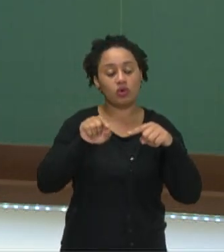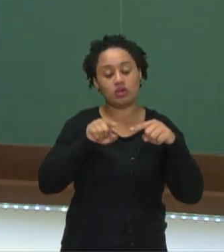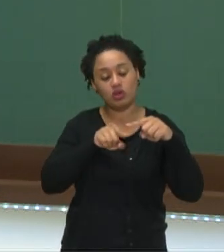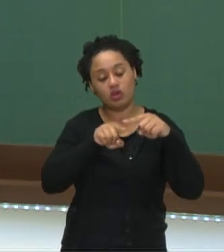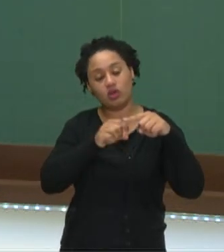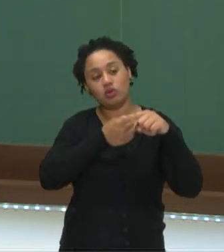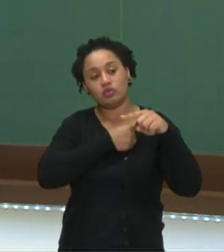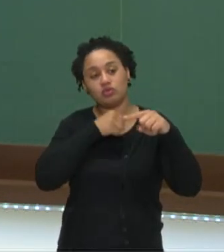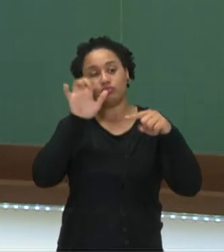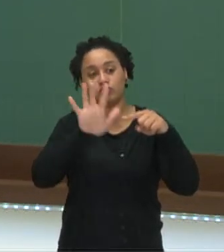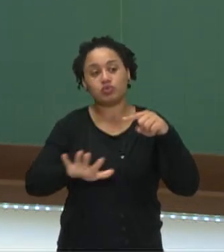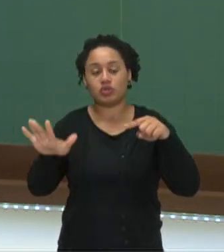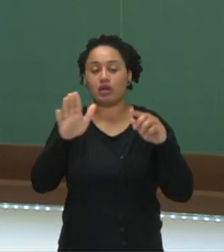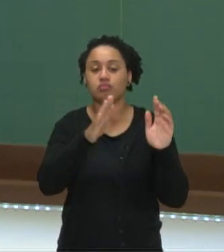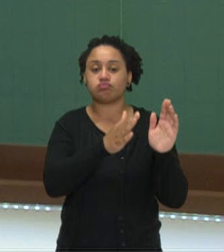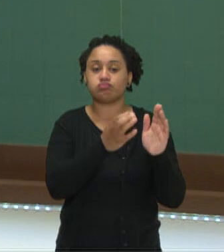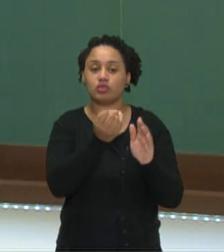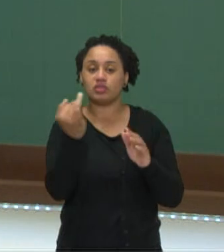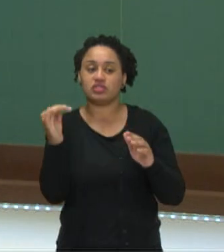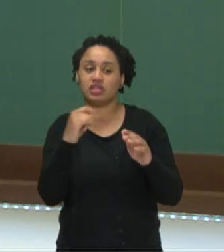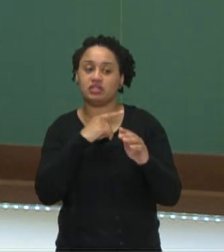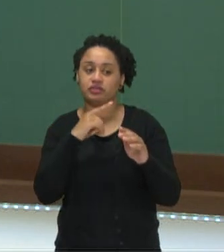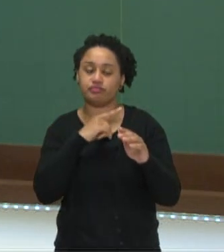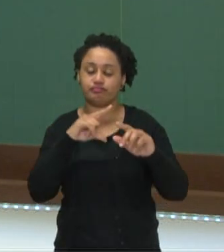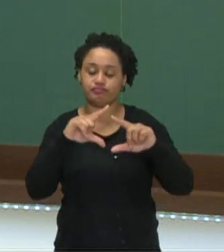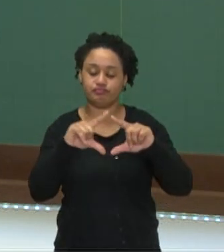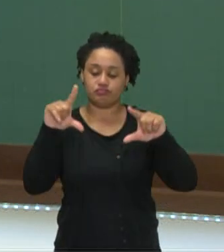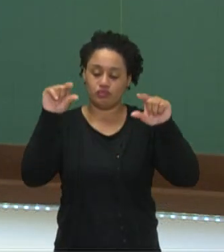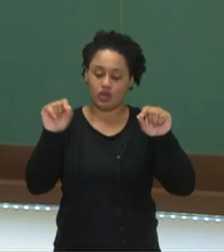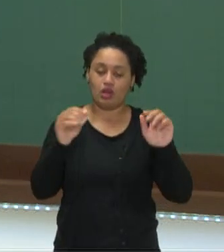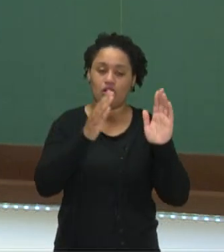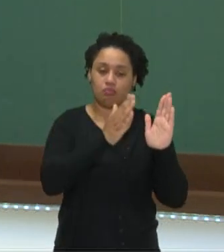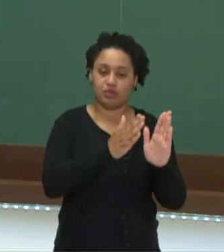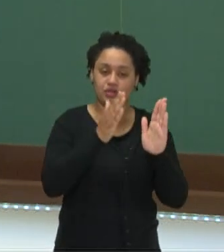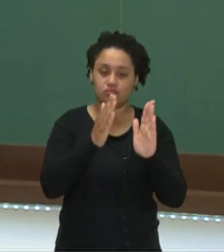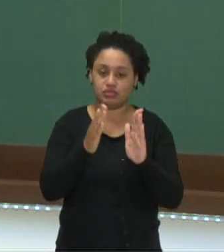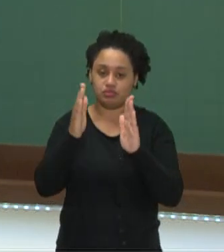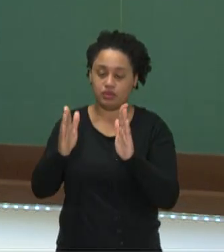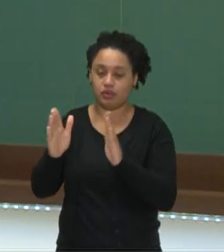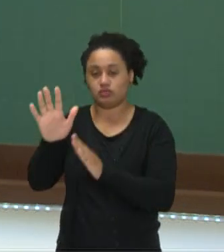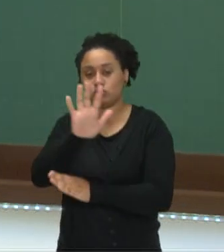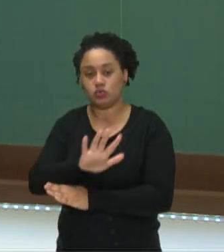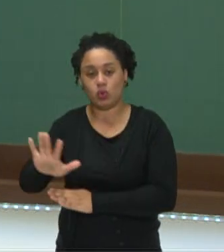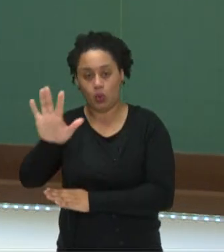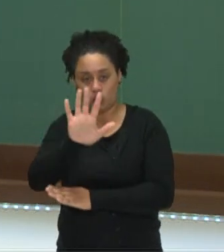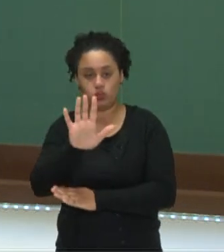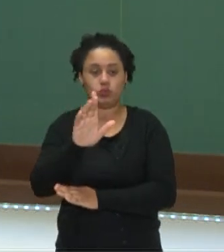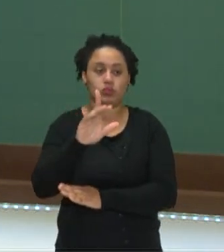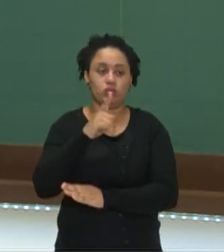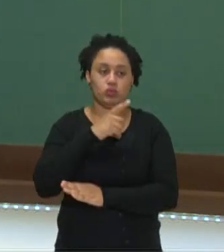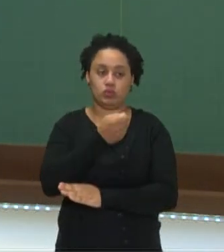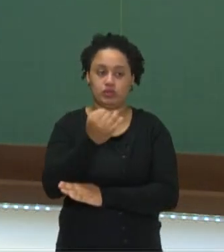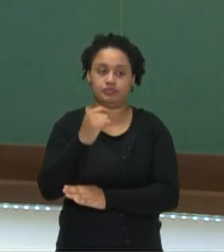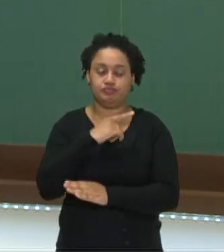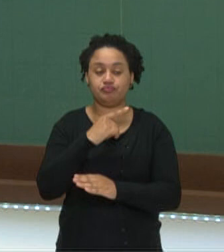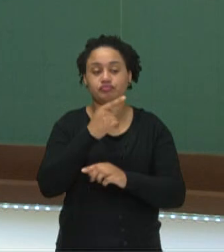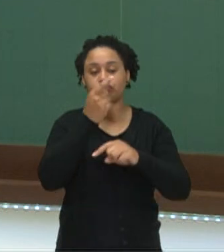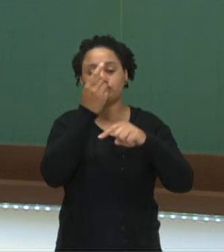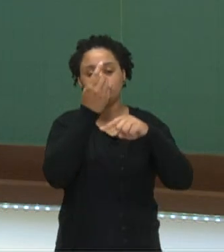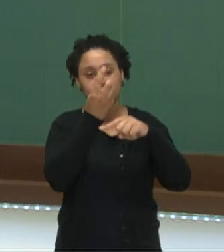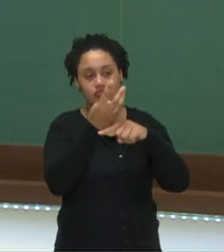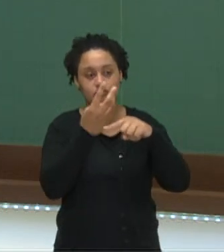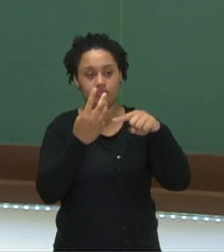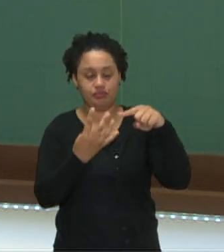total de divisões que tem a sua figura, o número de partes em que esse inteiro foi dividido. Então, nessa representação,